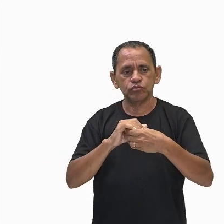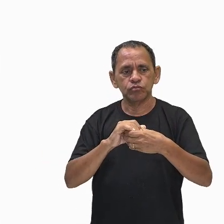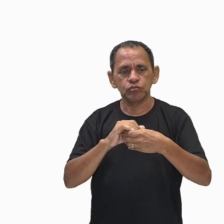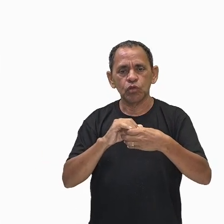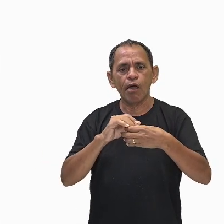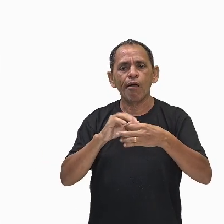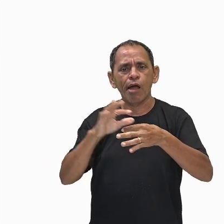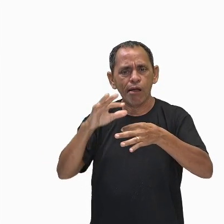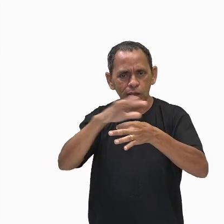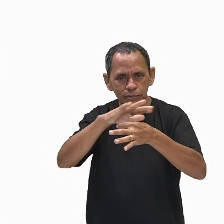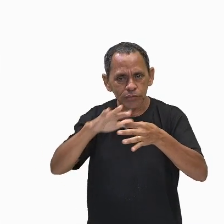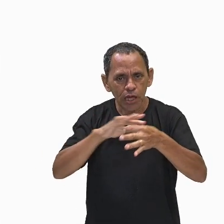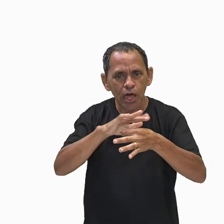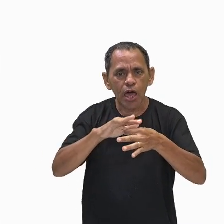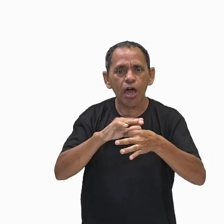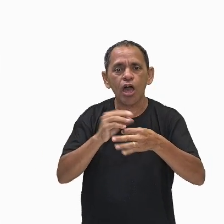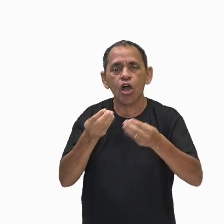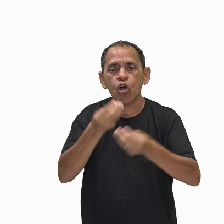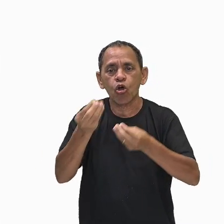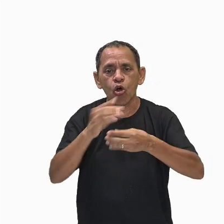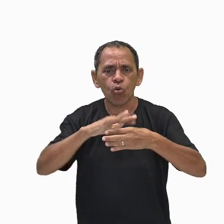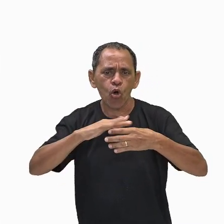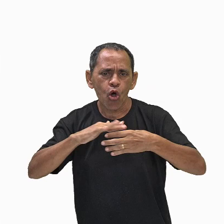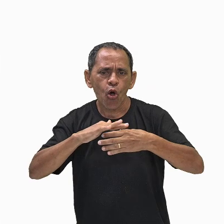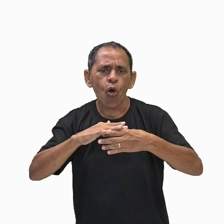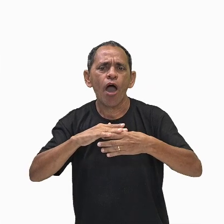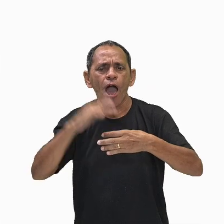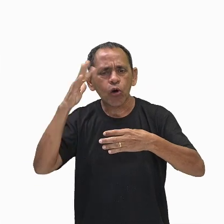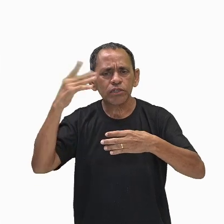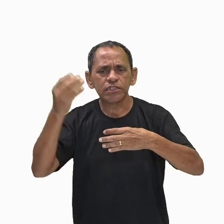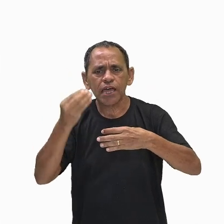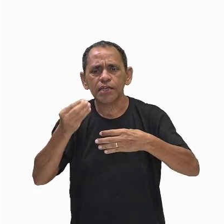vai acontecer quando tiver uma